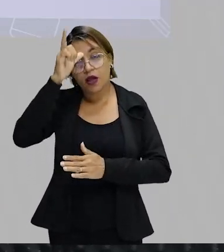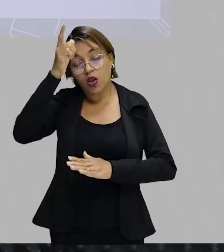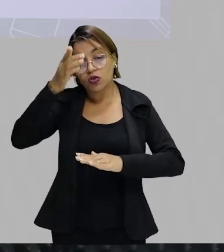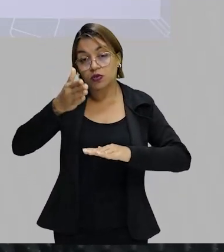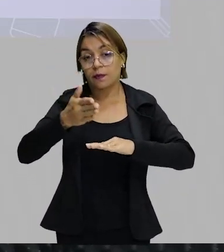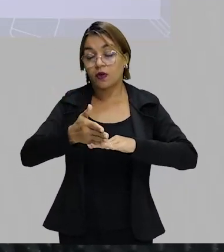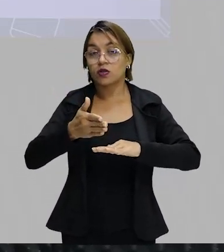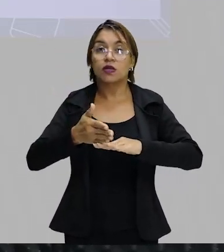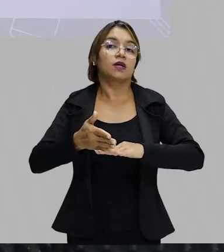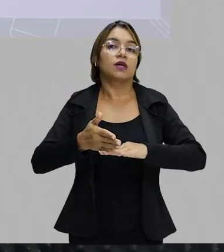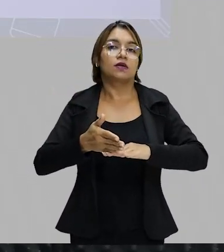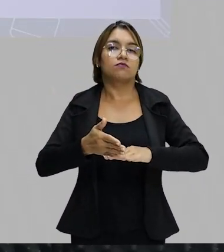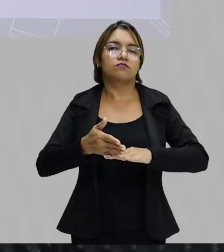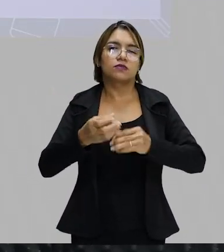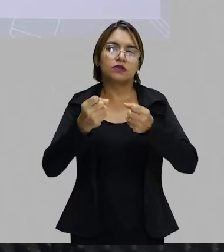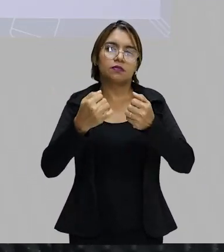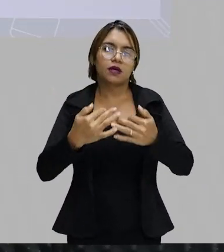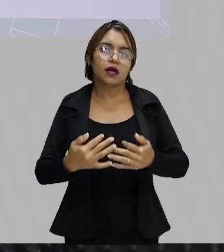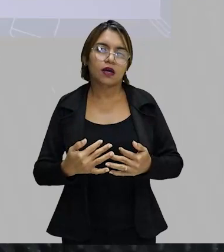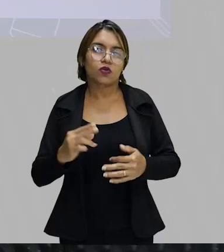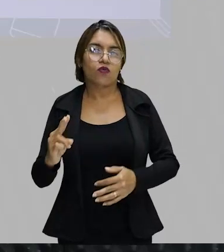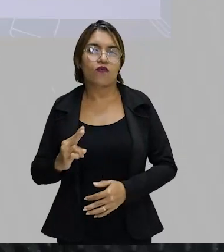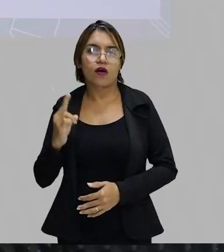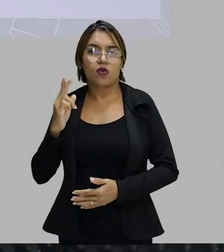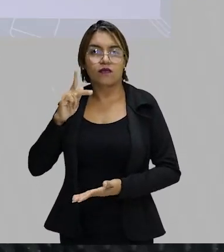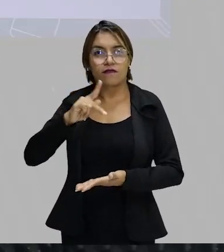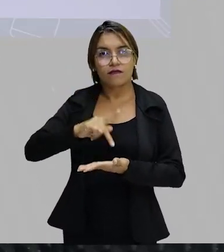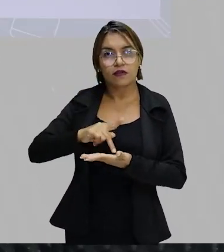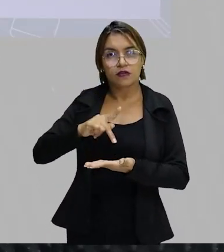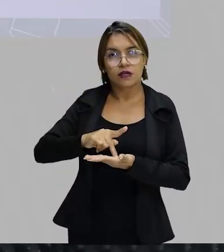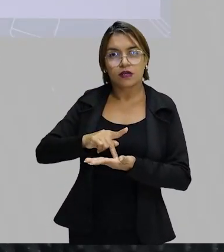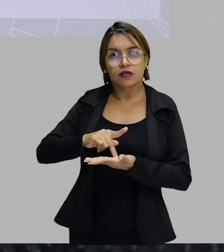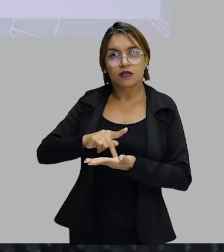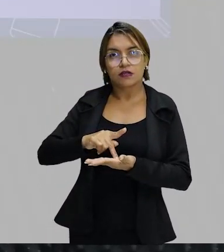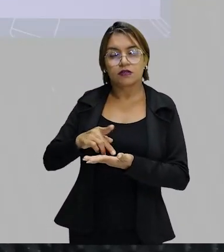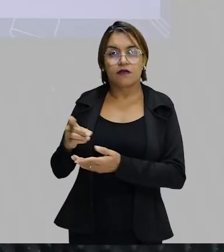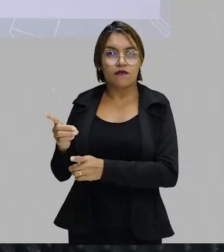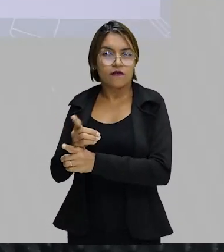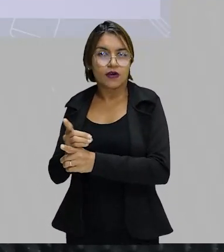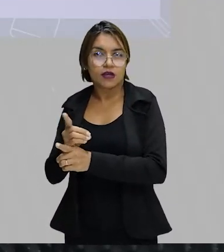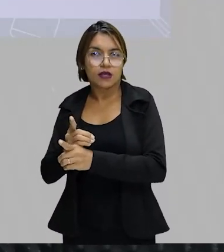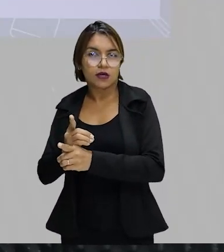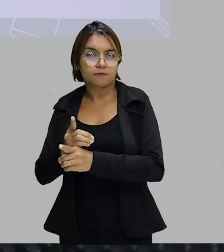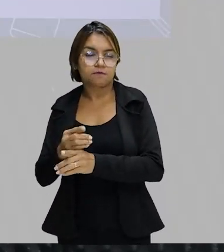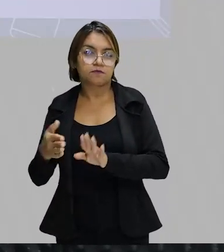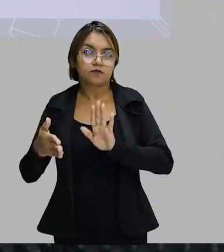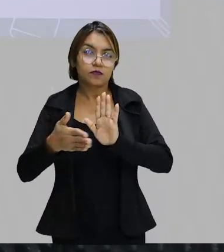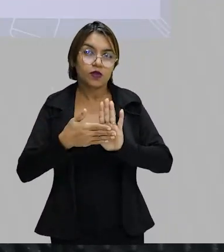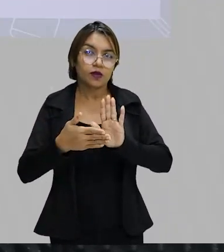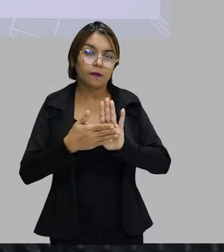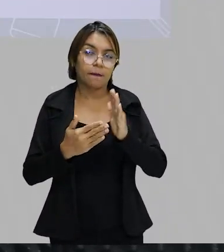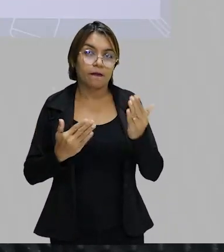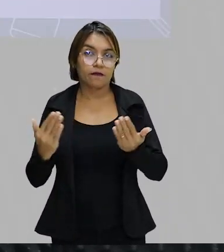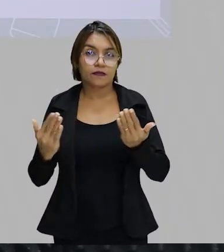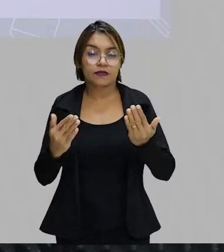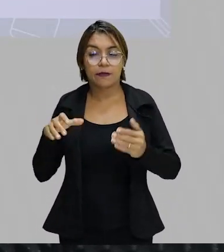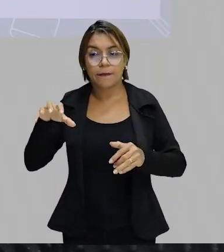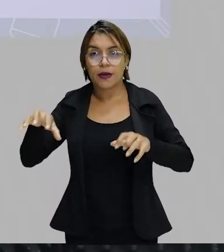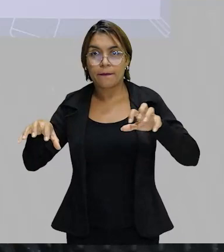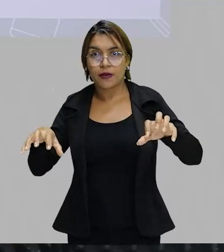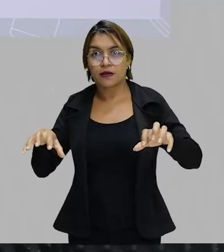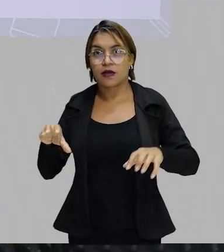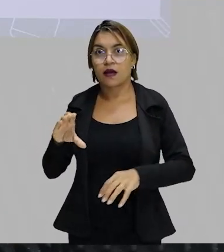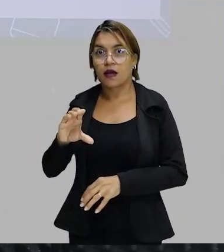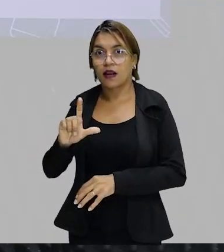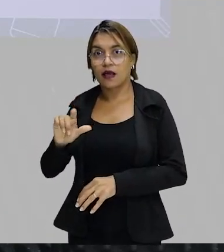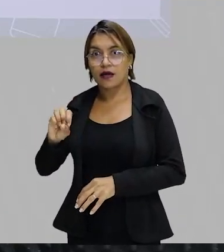moderna, tratando dos valores de falsidade e de verdade das proposições, diferenciada da lógica clássica,